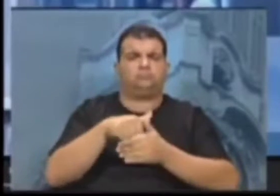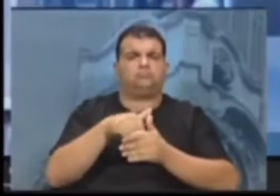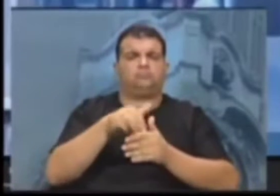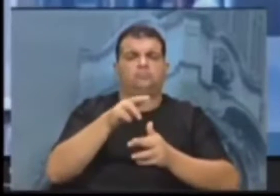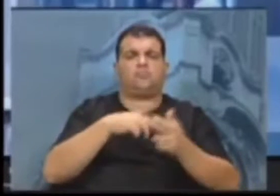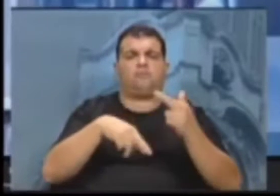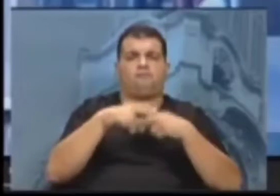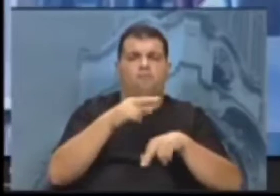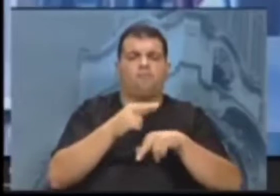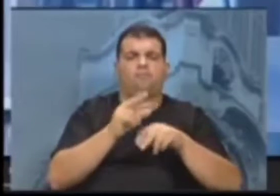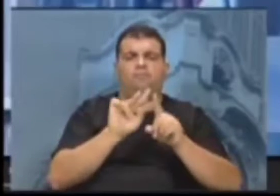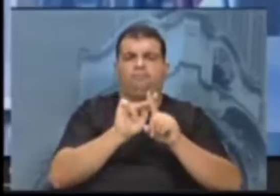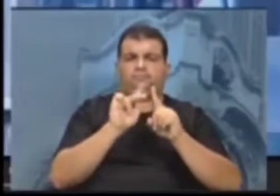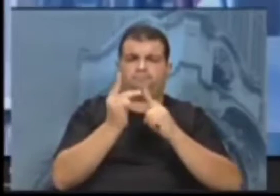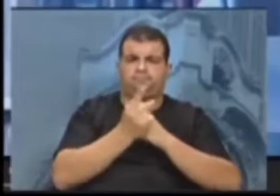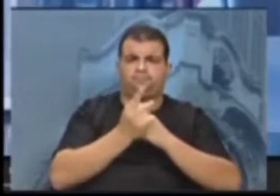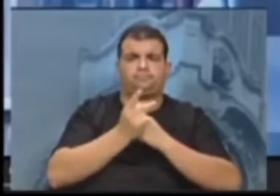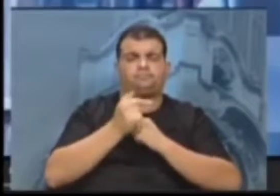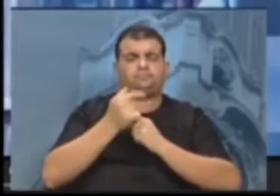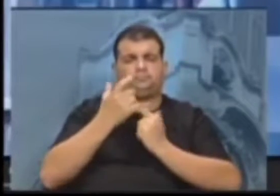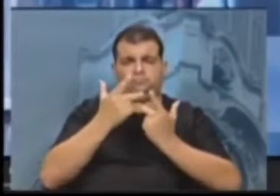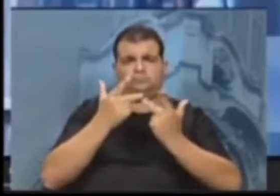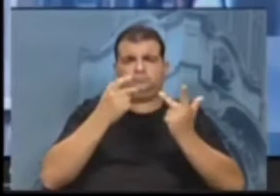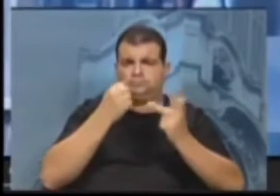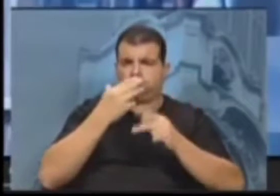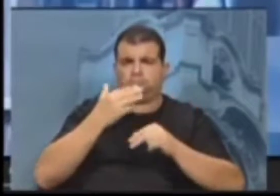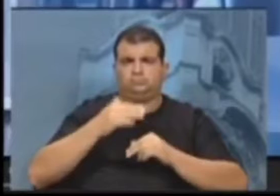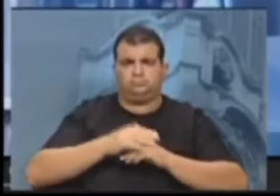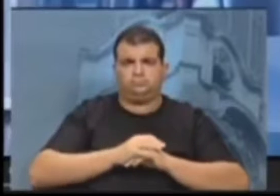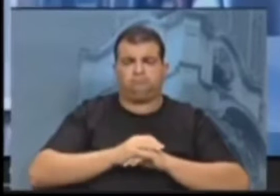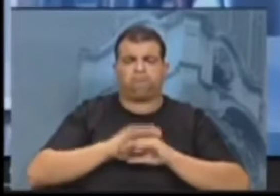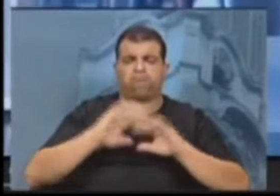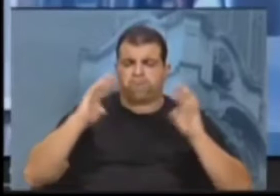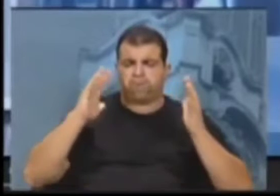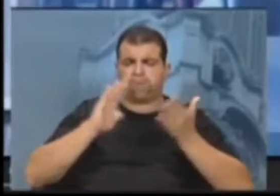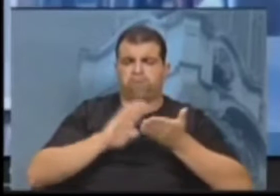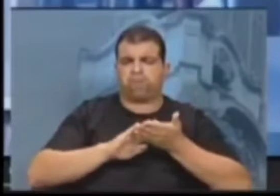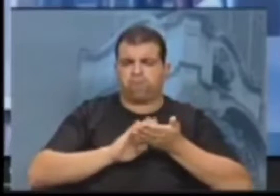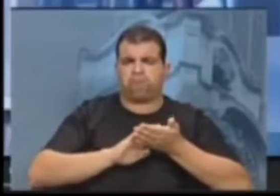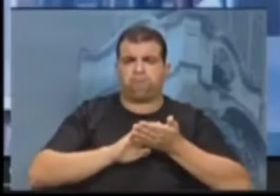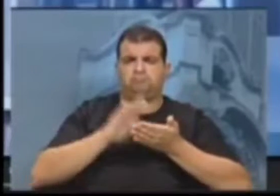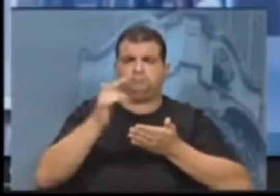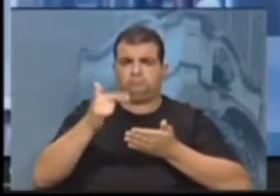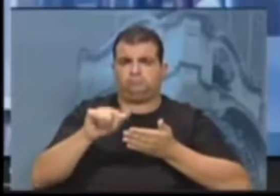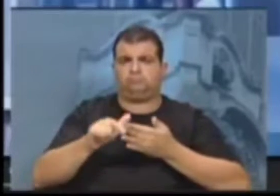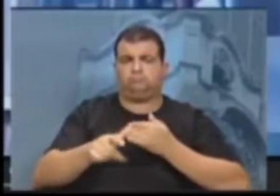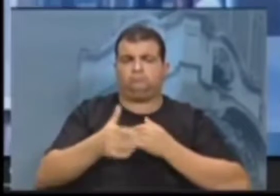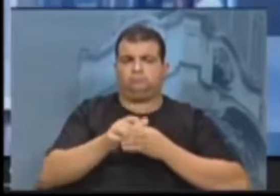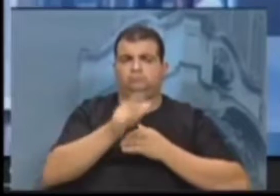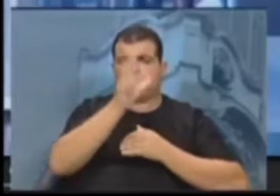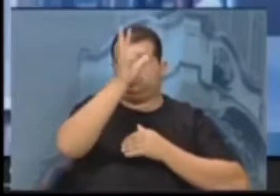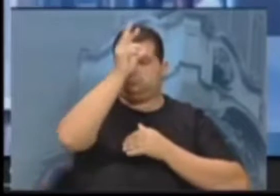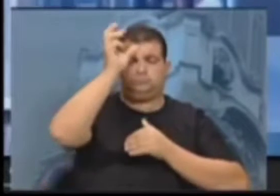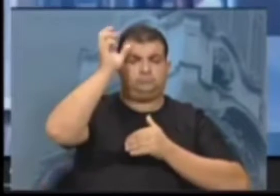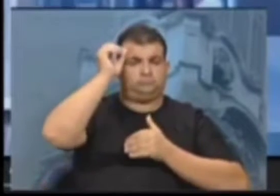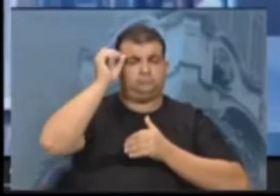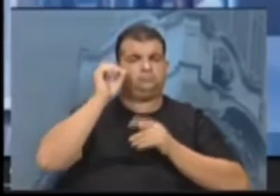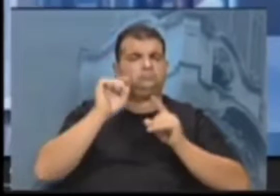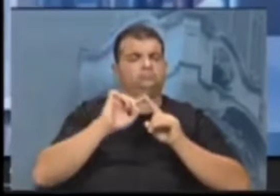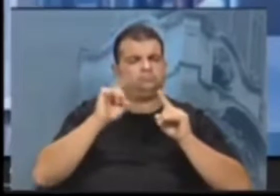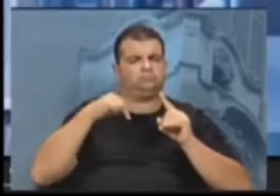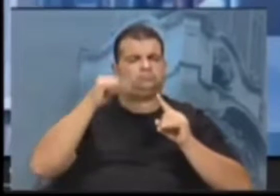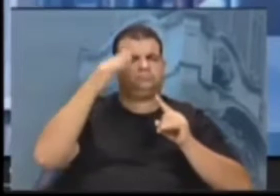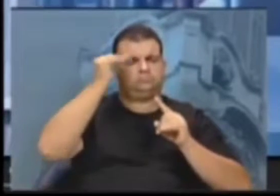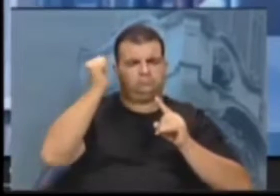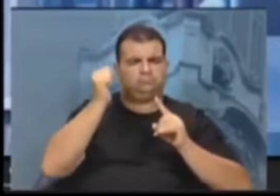da Previdência, o que é muito saudável, muito louvável, mais uma vez, por parte da Prefeitura, mas nós sabemos que o objetivo,